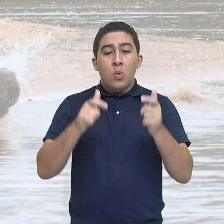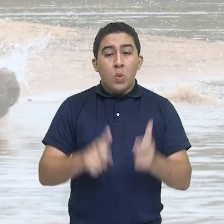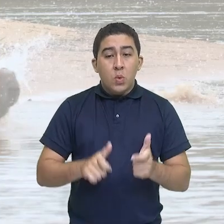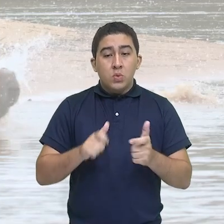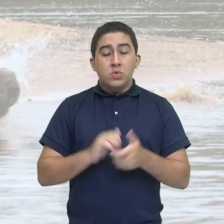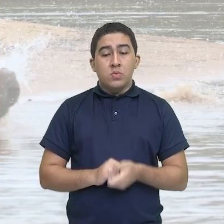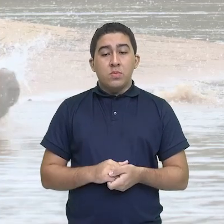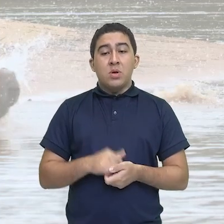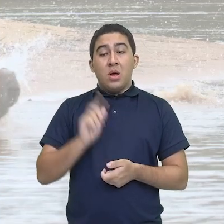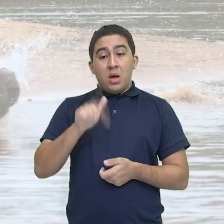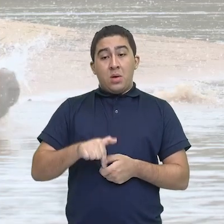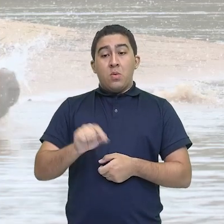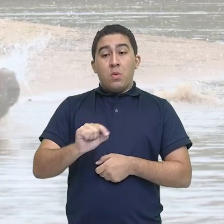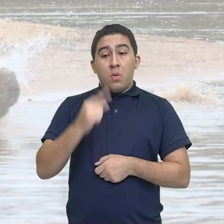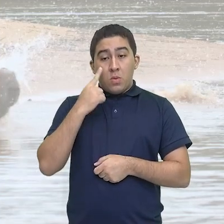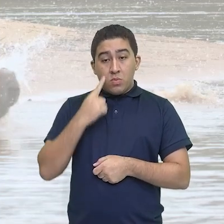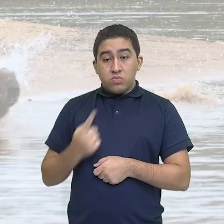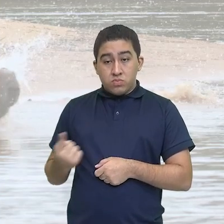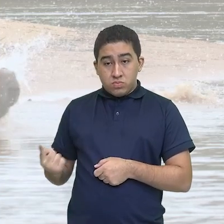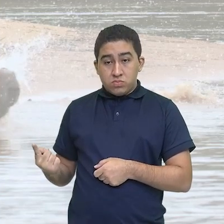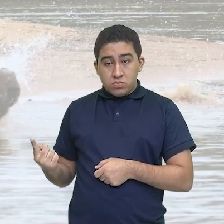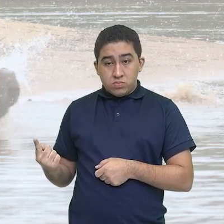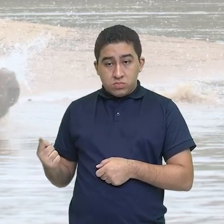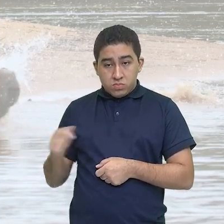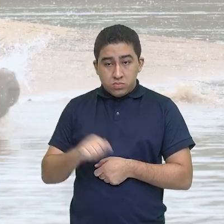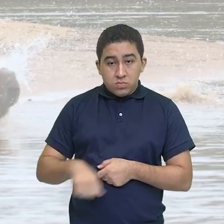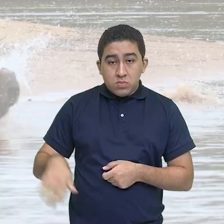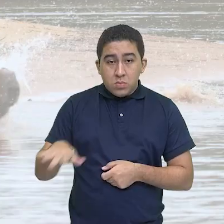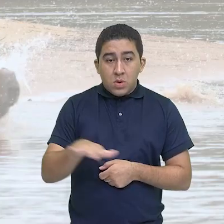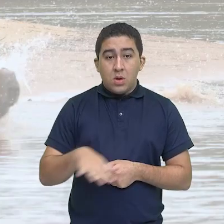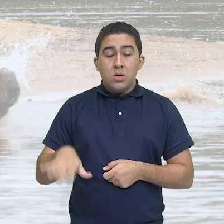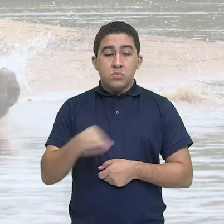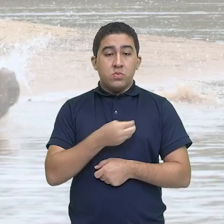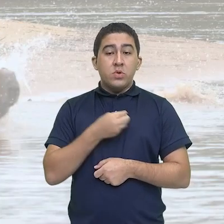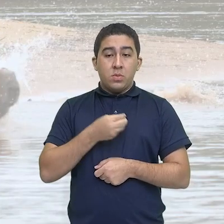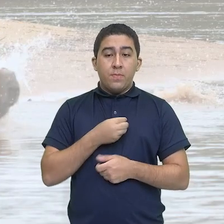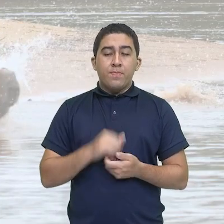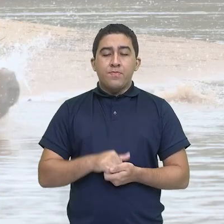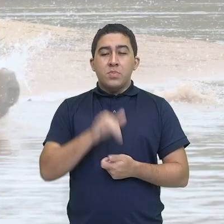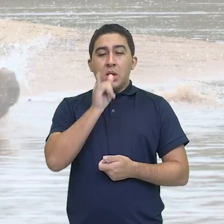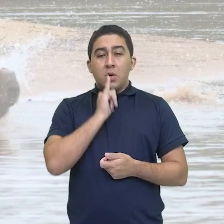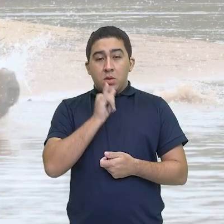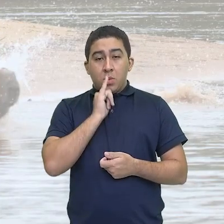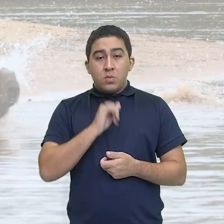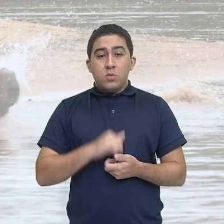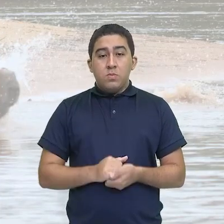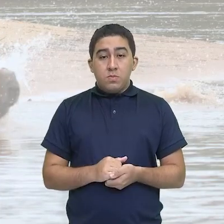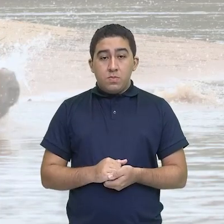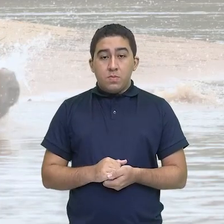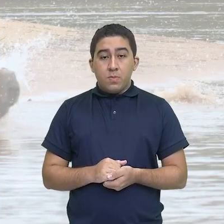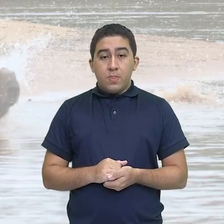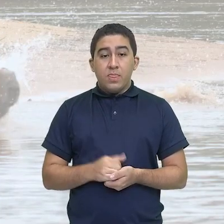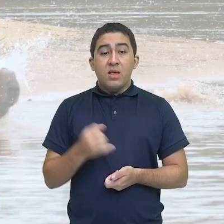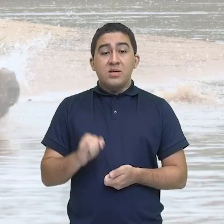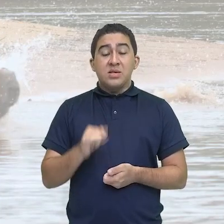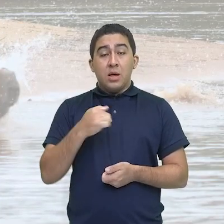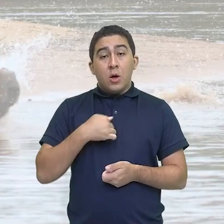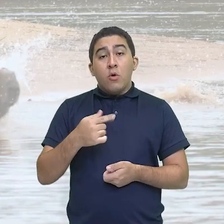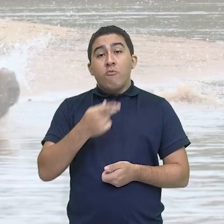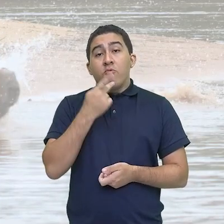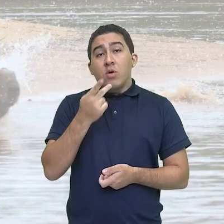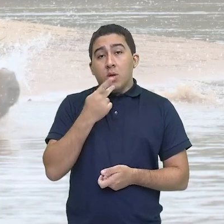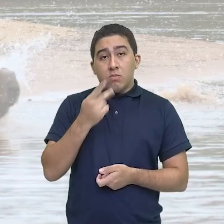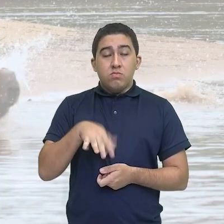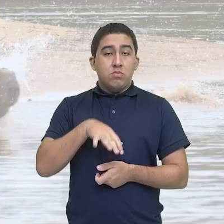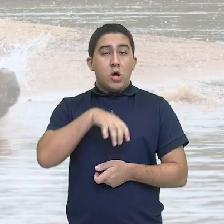o habitat daquela espécie, daquele indivíduo. Por exemplo, quando eu falo aqui dessa